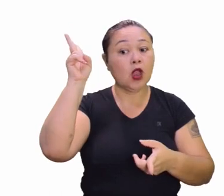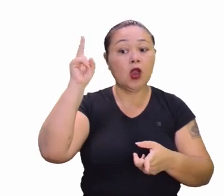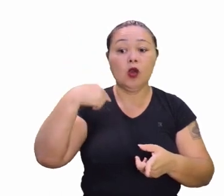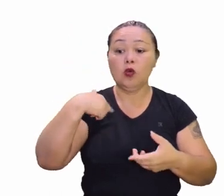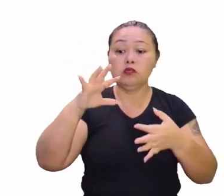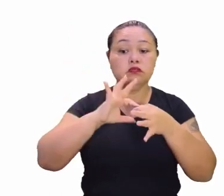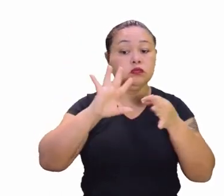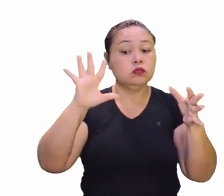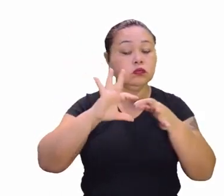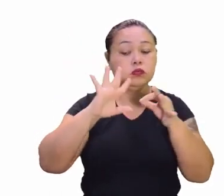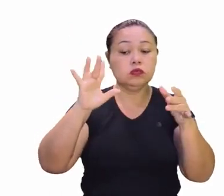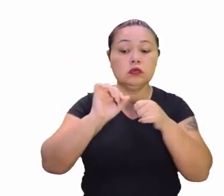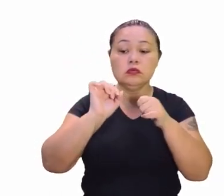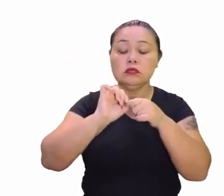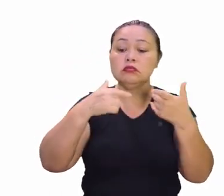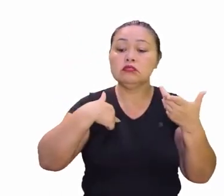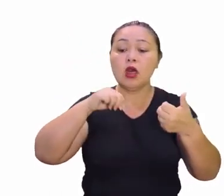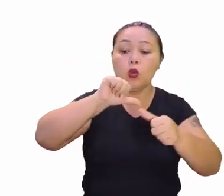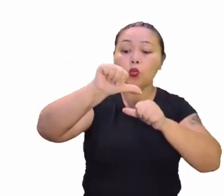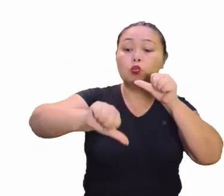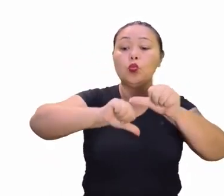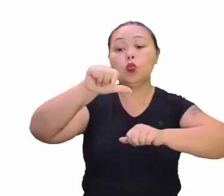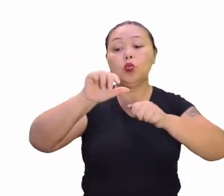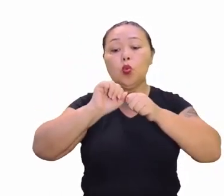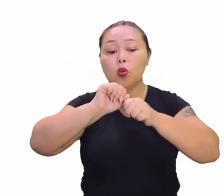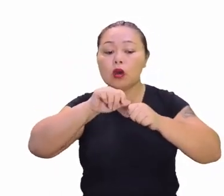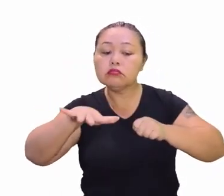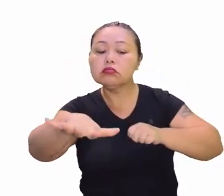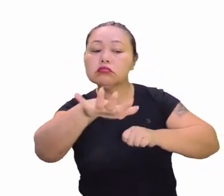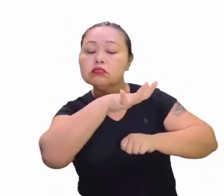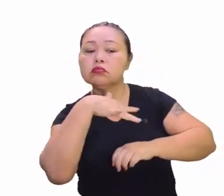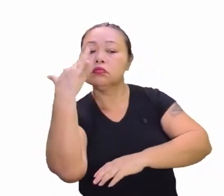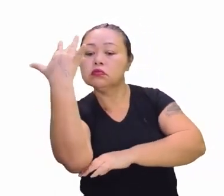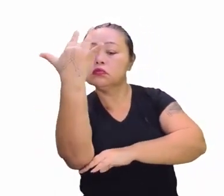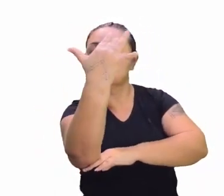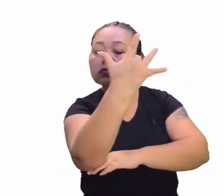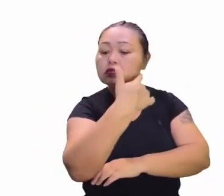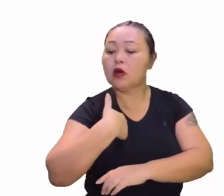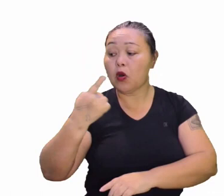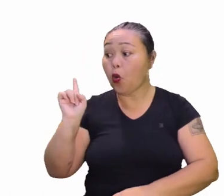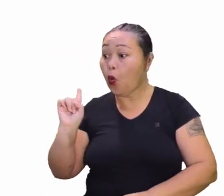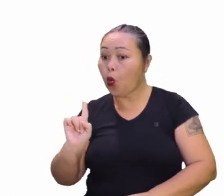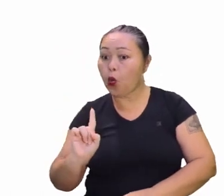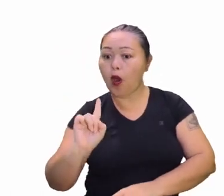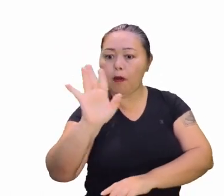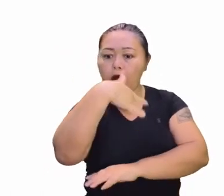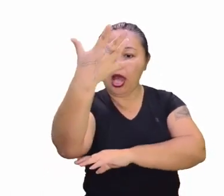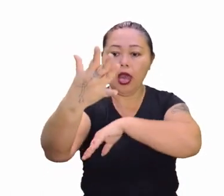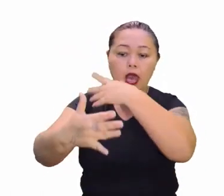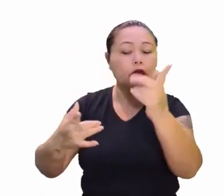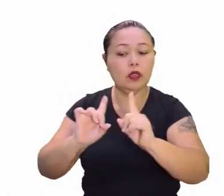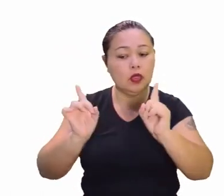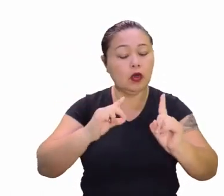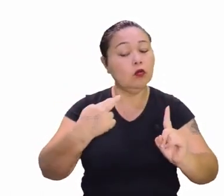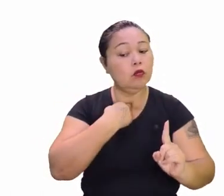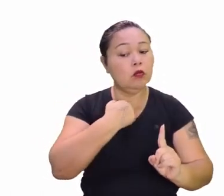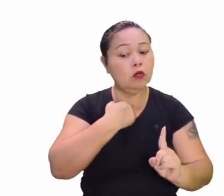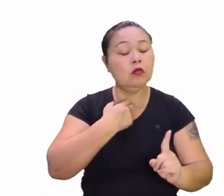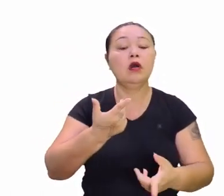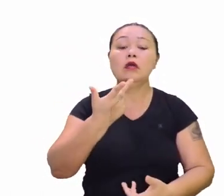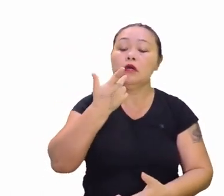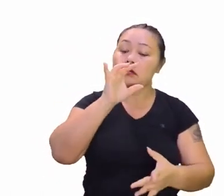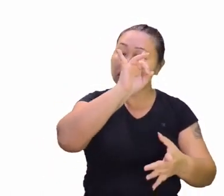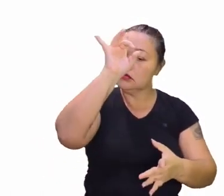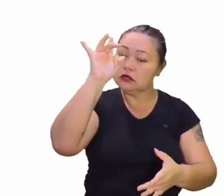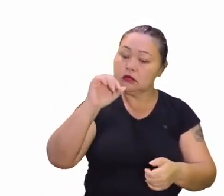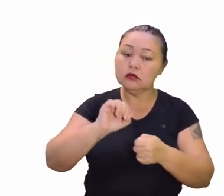permitida a alteração da estrutura natural pelo homem. Apenas esse uso indireto. Daqui a pouquinho a gente vai falar mais sobre cada uma.